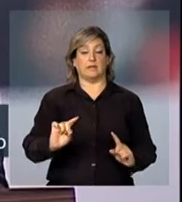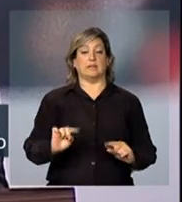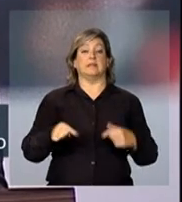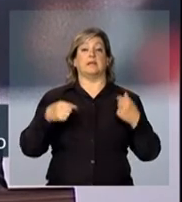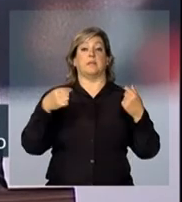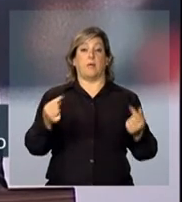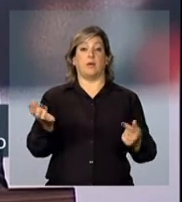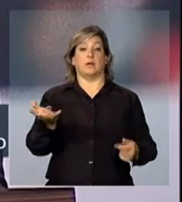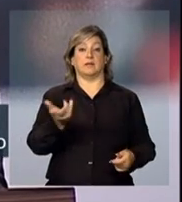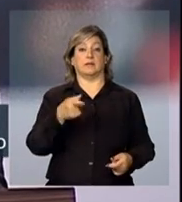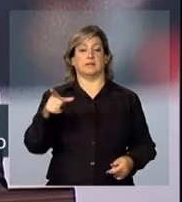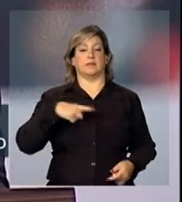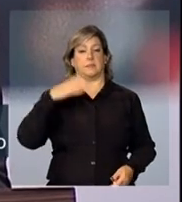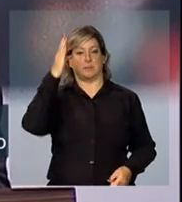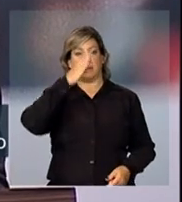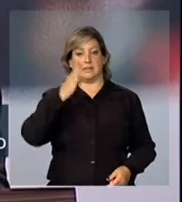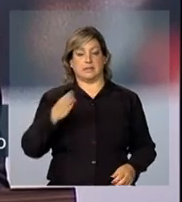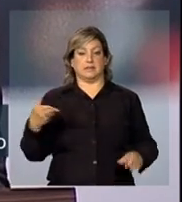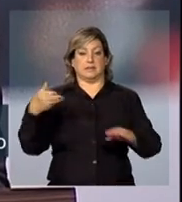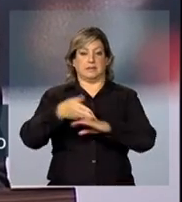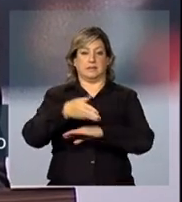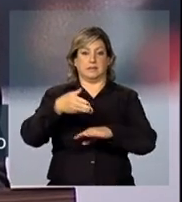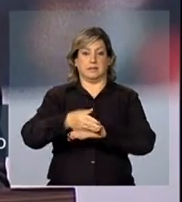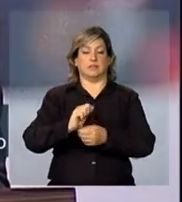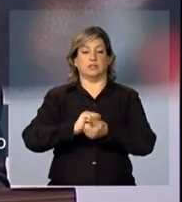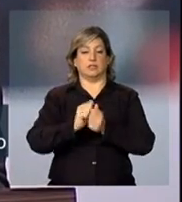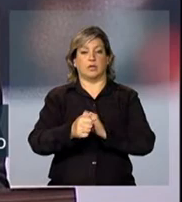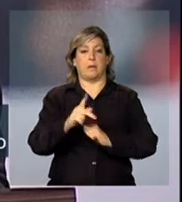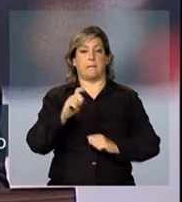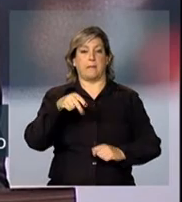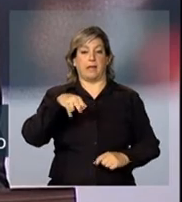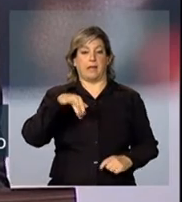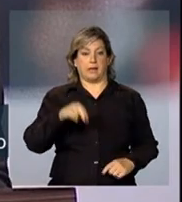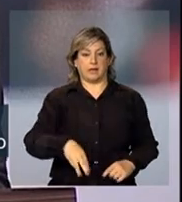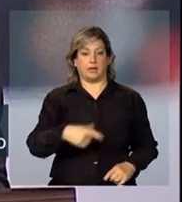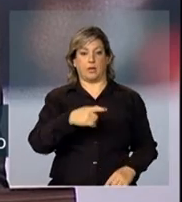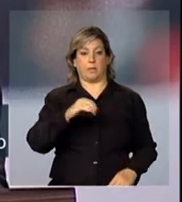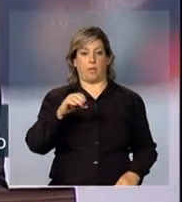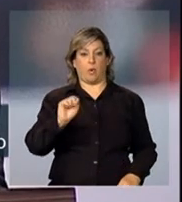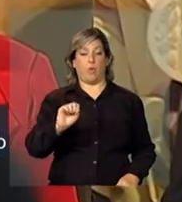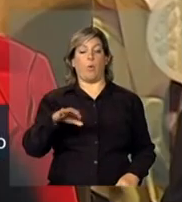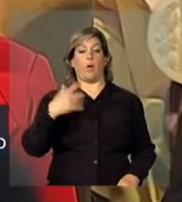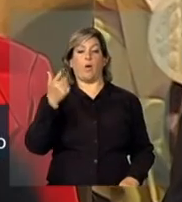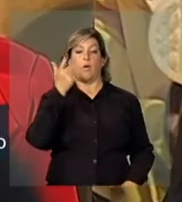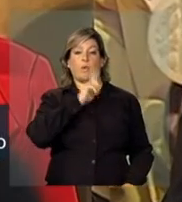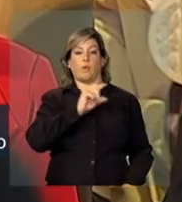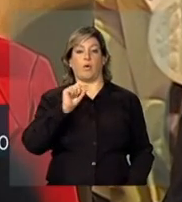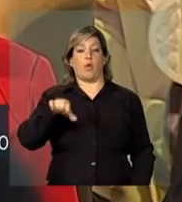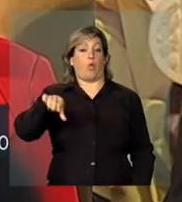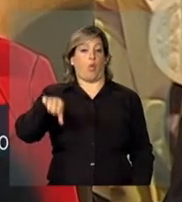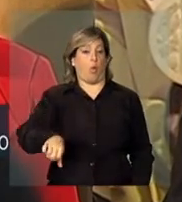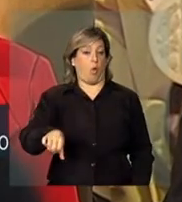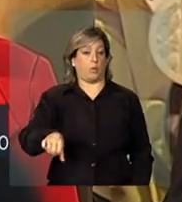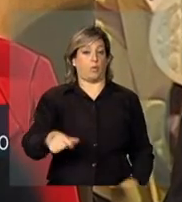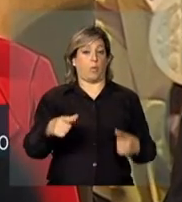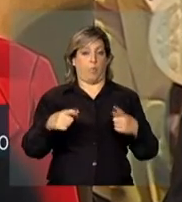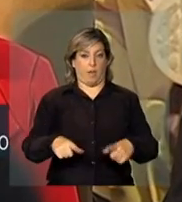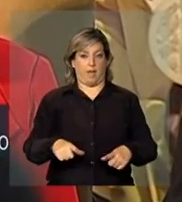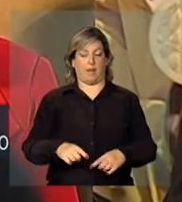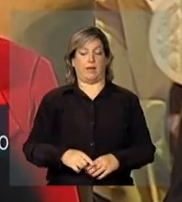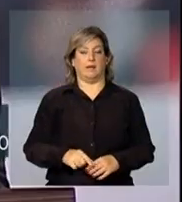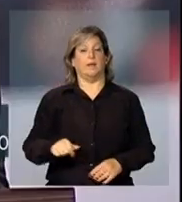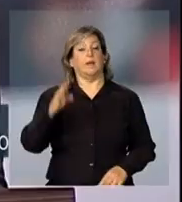participação Brasileira nos jogos de pequim-2008 quando conquistamos a nona colocação